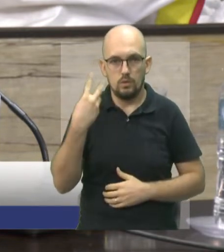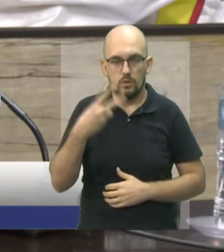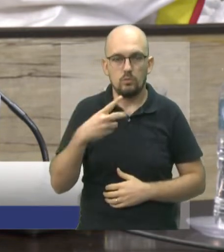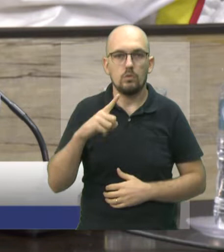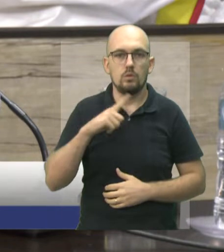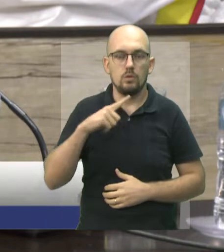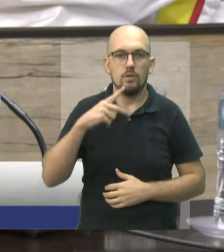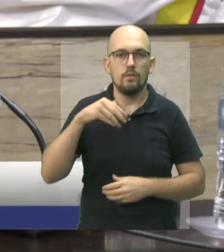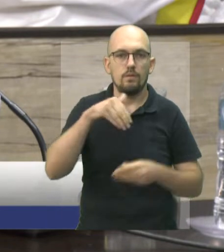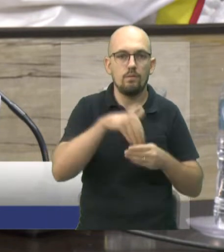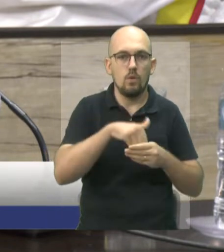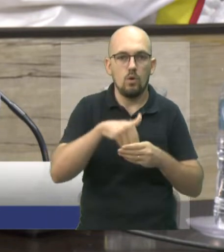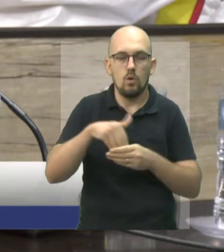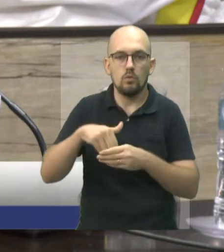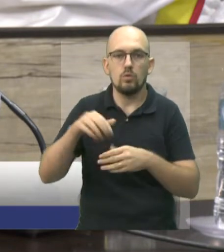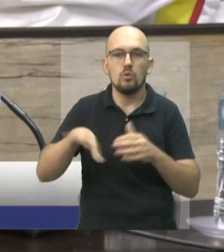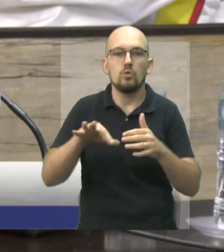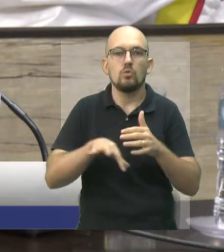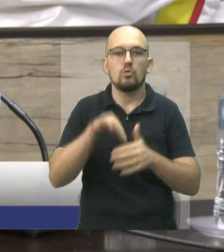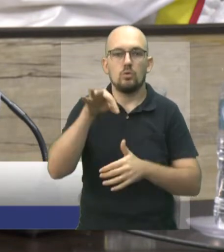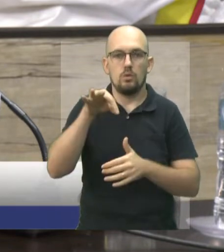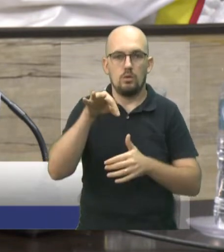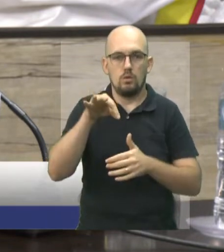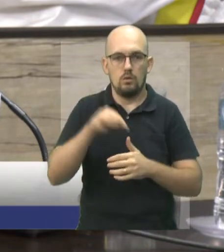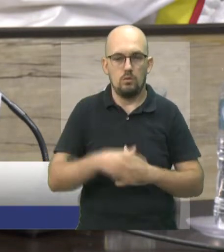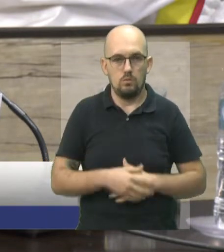após sorteio de seus nomes.